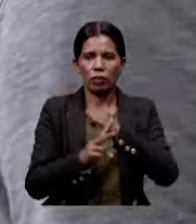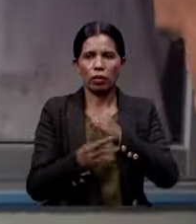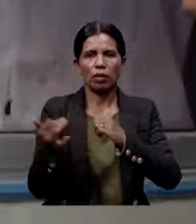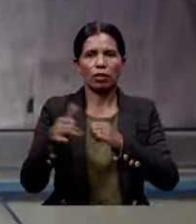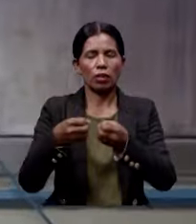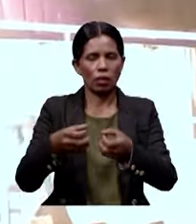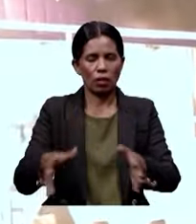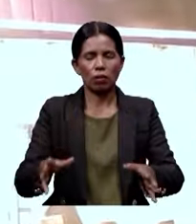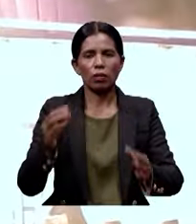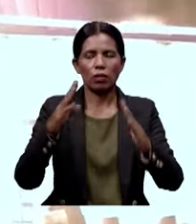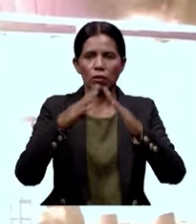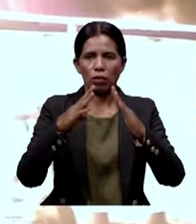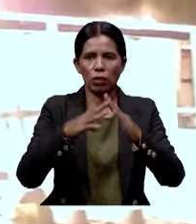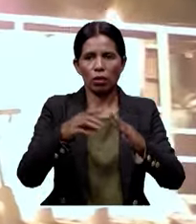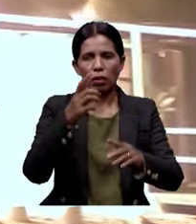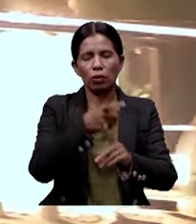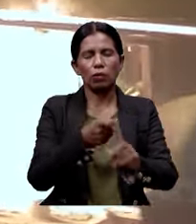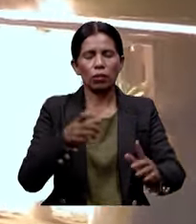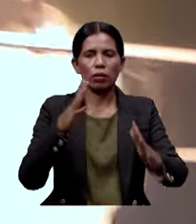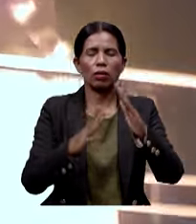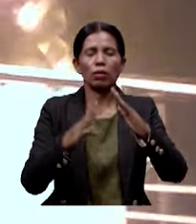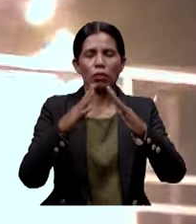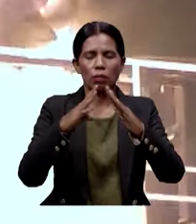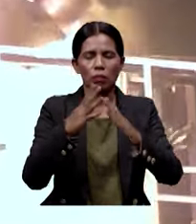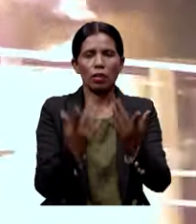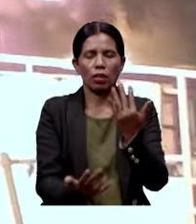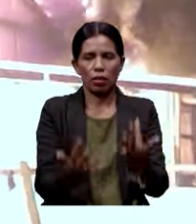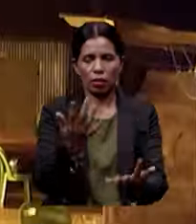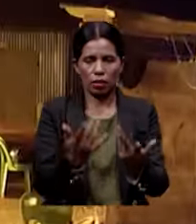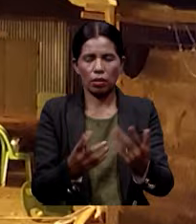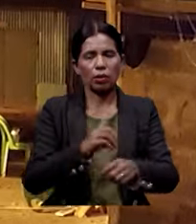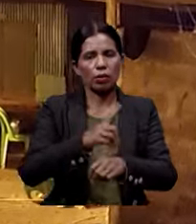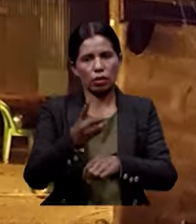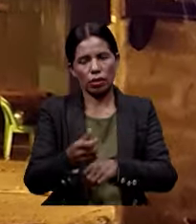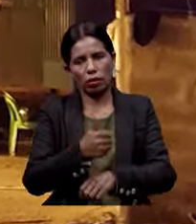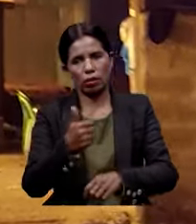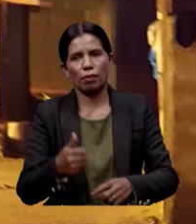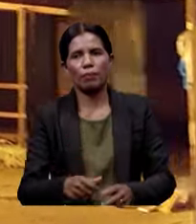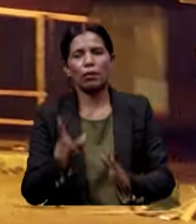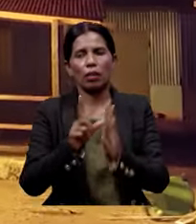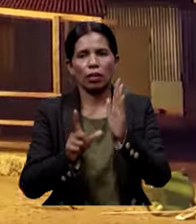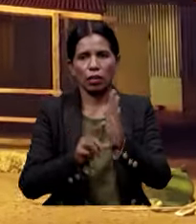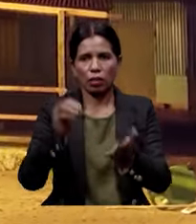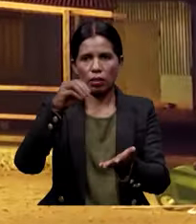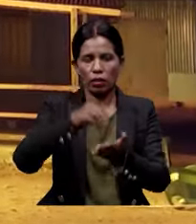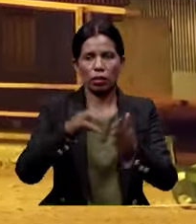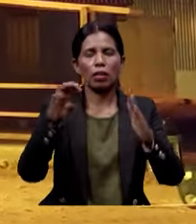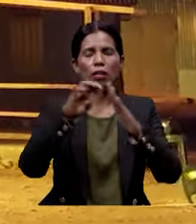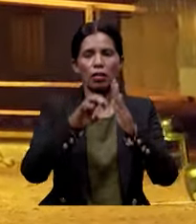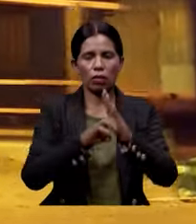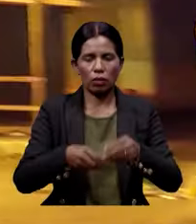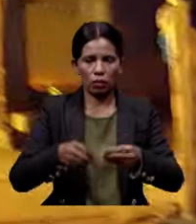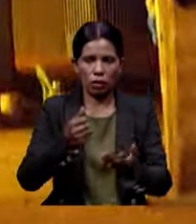kong helafatin causa husi ahihan no desastre selutan. Decreto lei ne mos prevê katak estado se fo